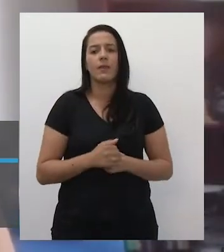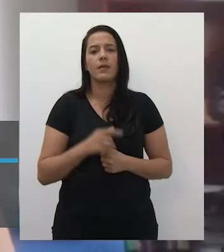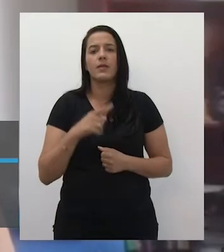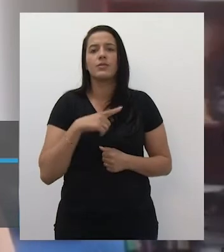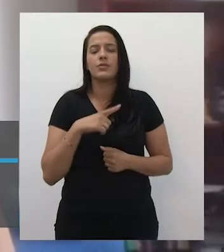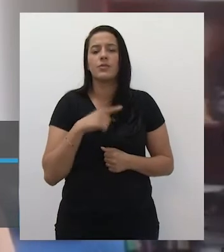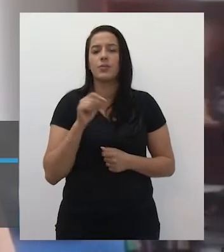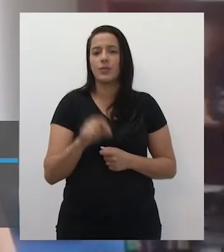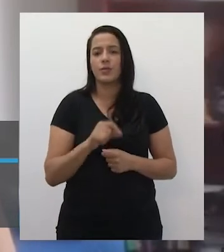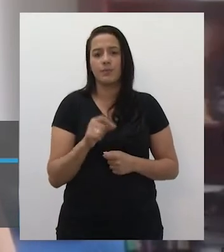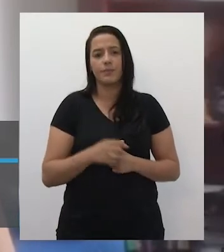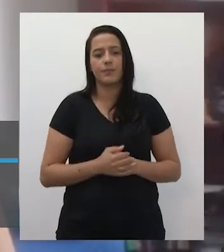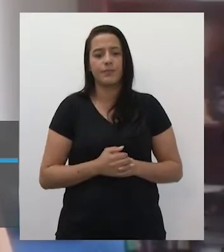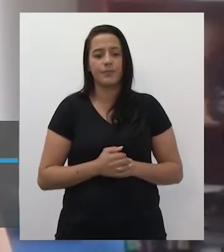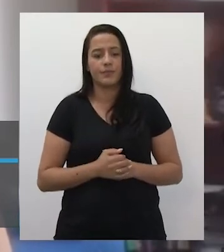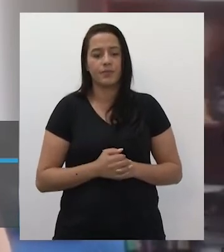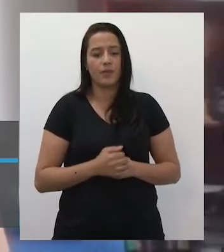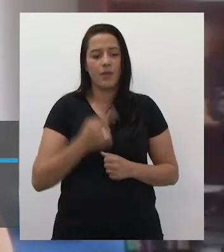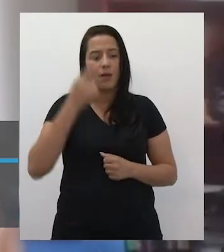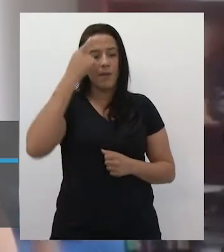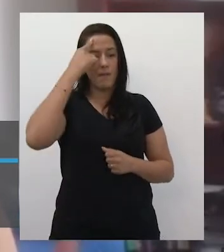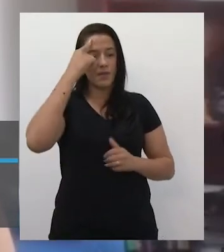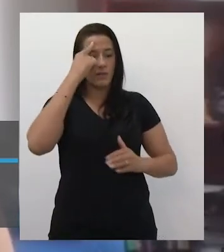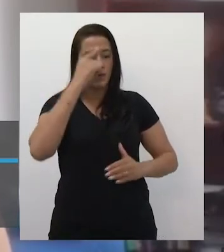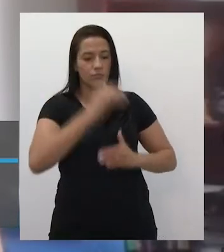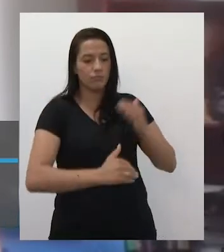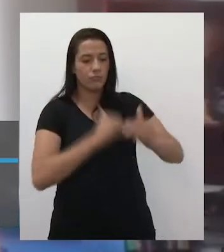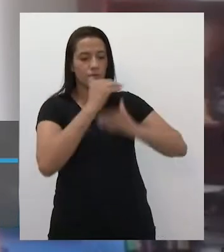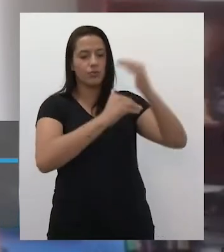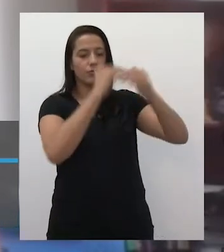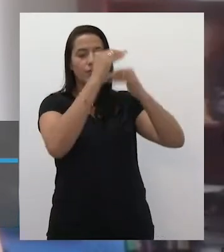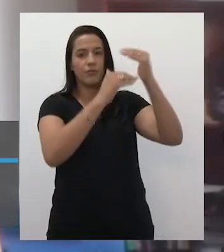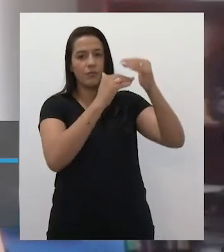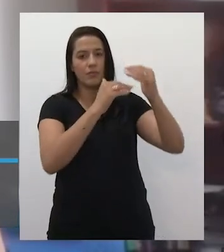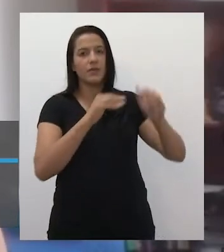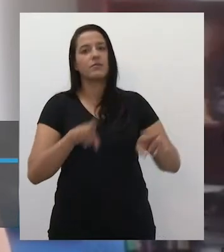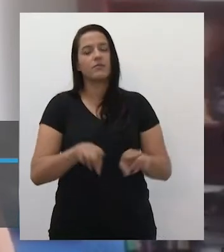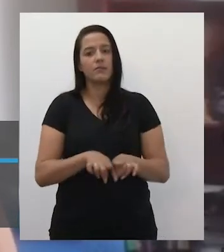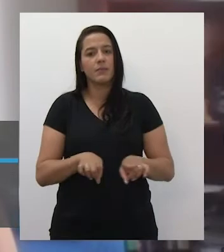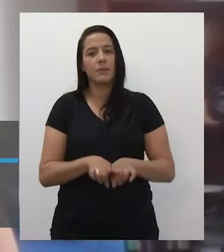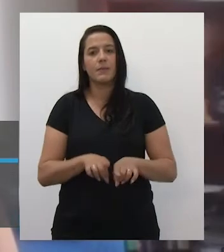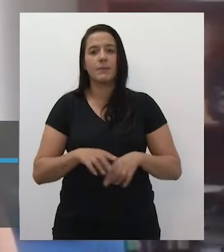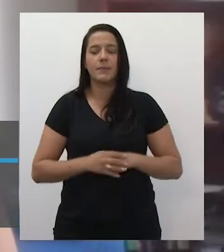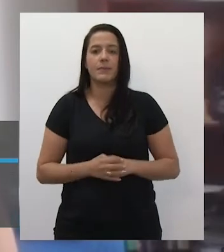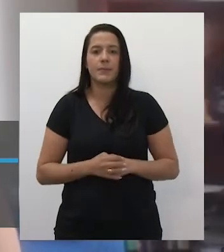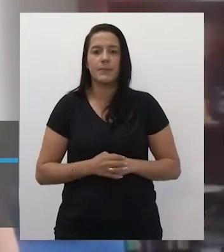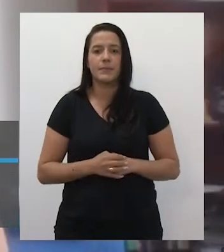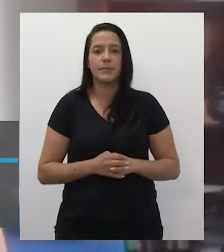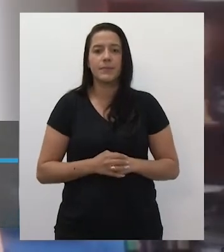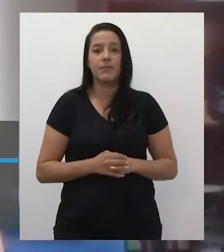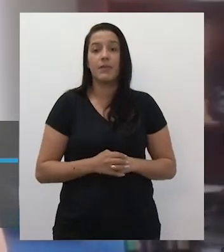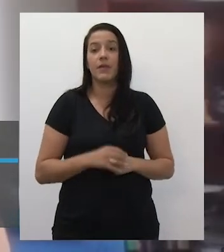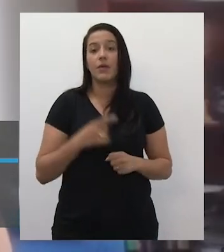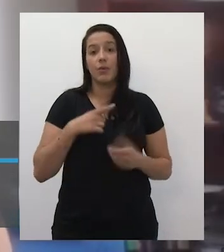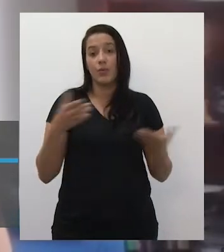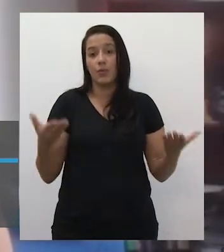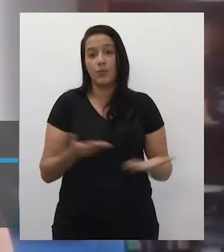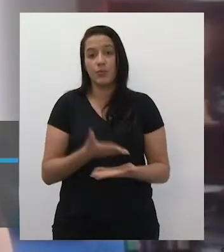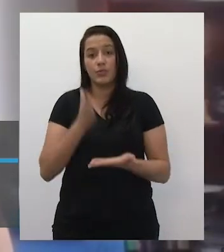inspiradora conhecer aí toda a sua trajetória, né? Justamente 28 anos, deve ter muita história